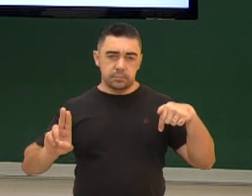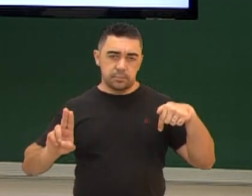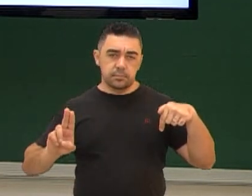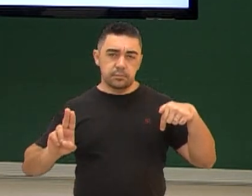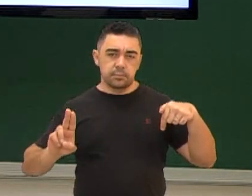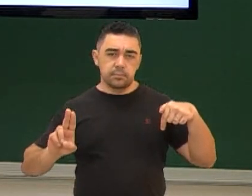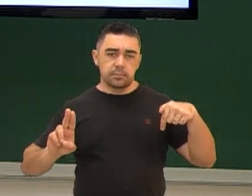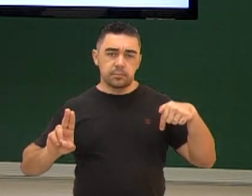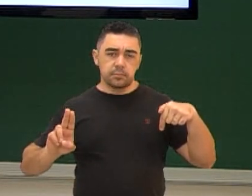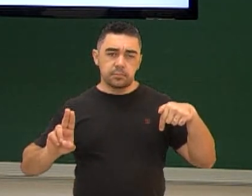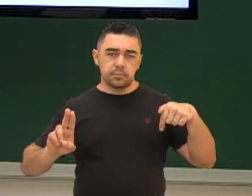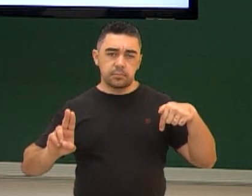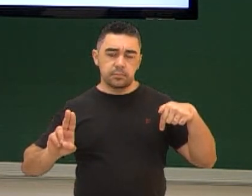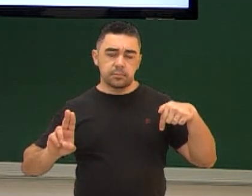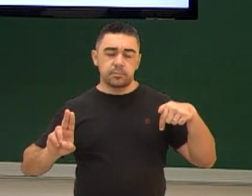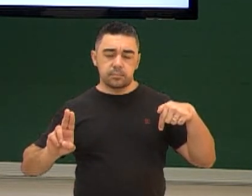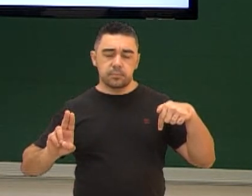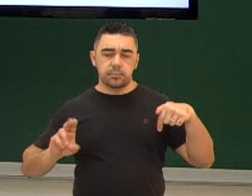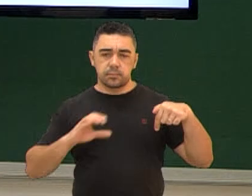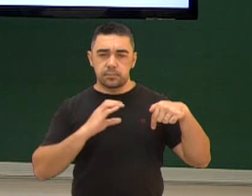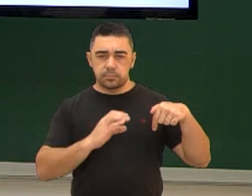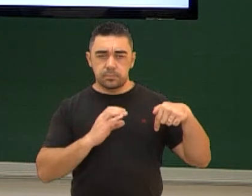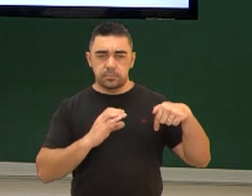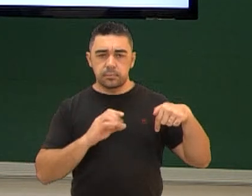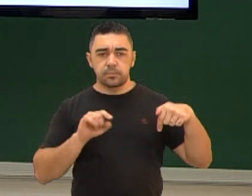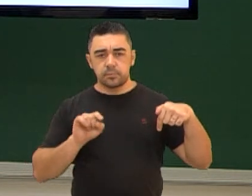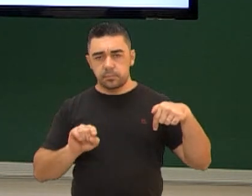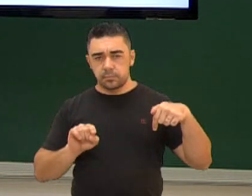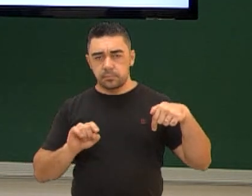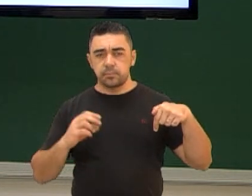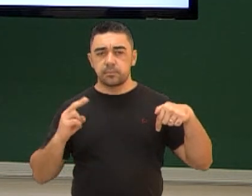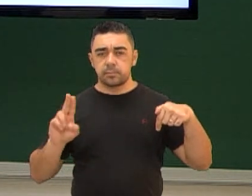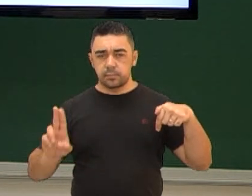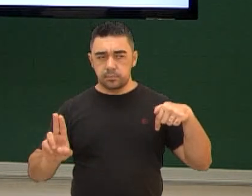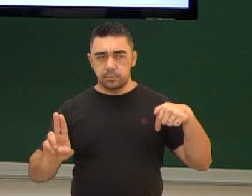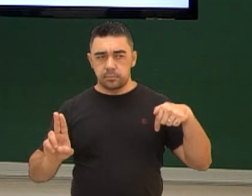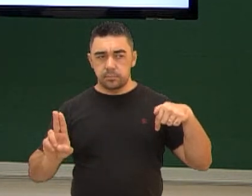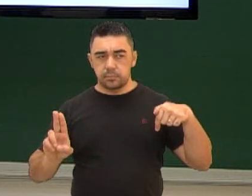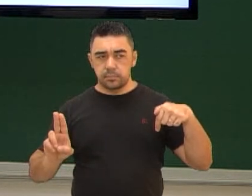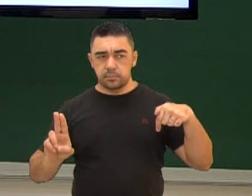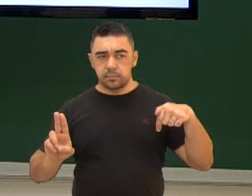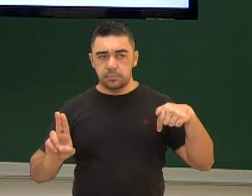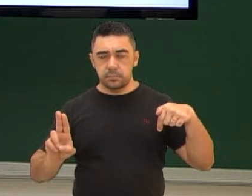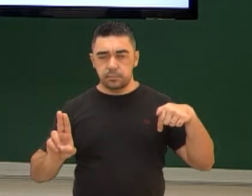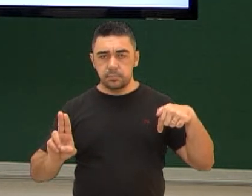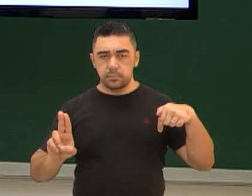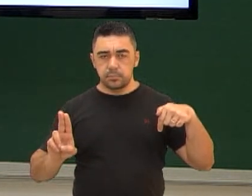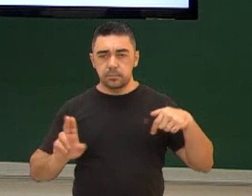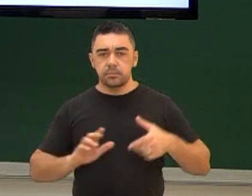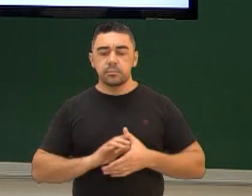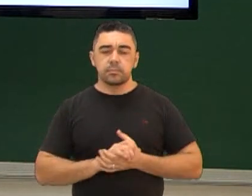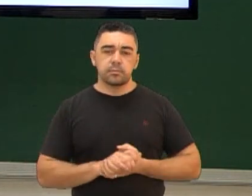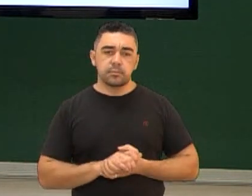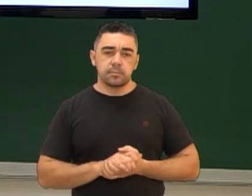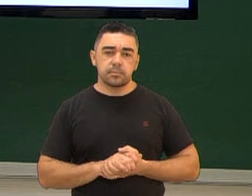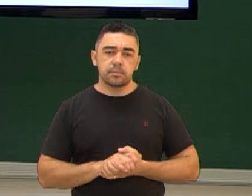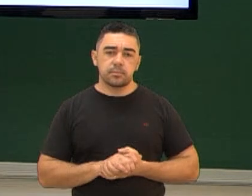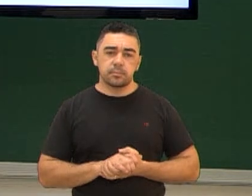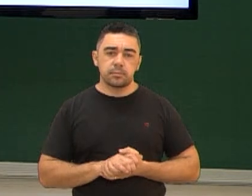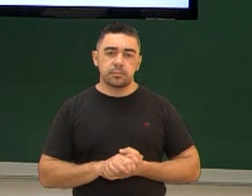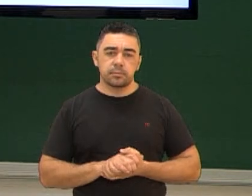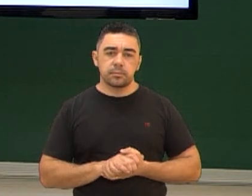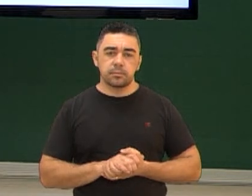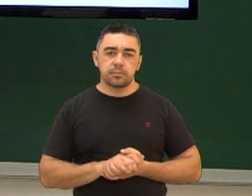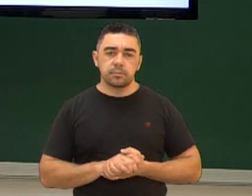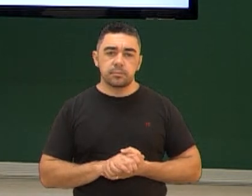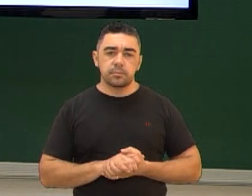multiplicando o C. Carga é igual a capacitância vezes tensão. Q